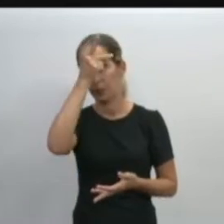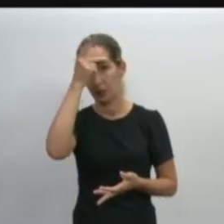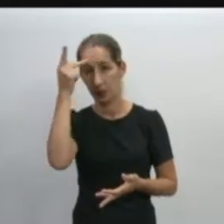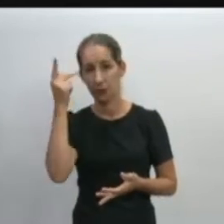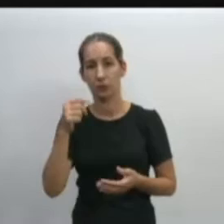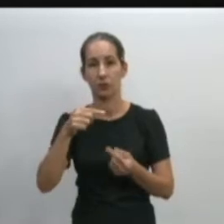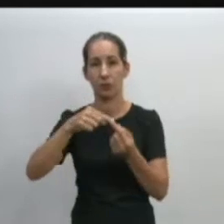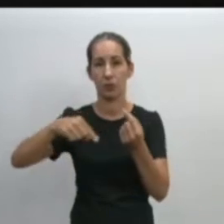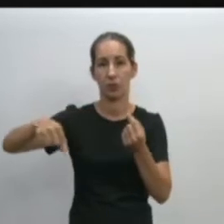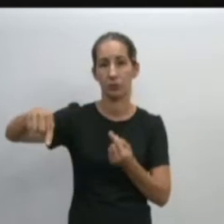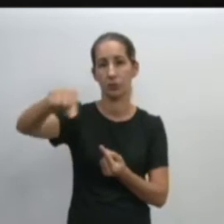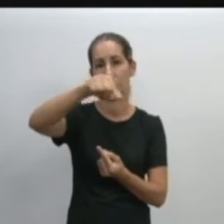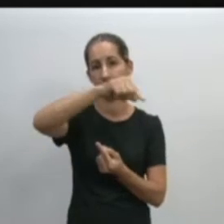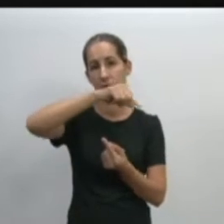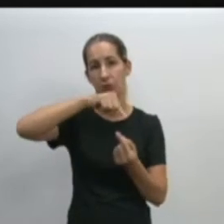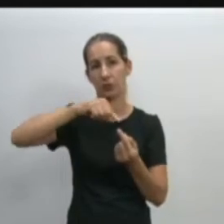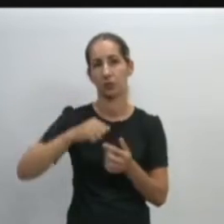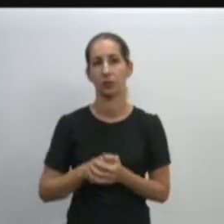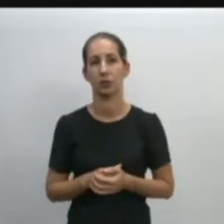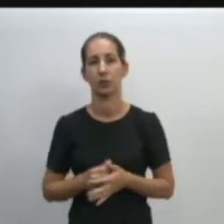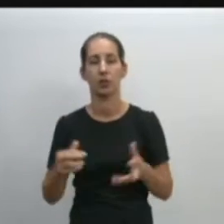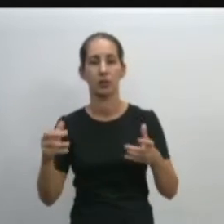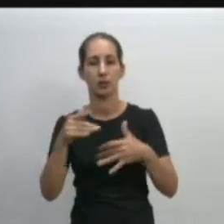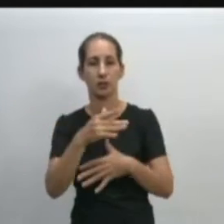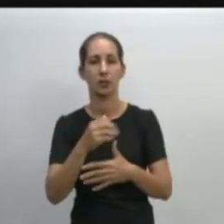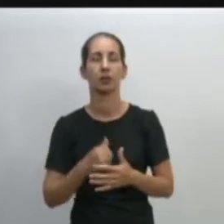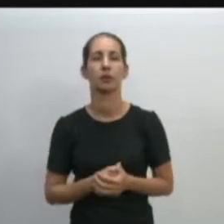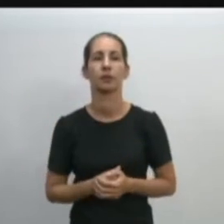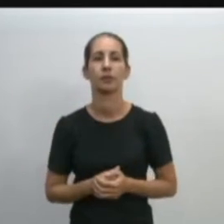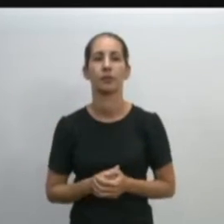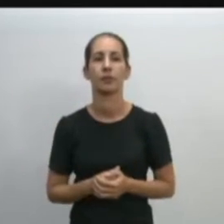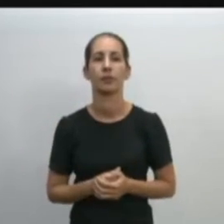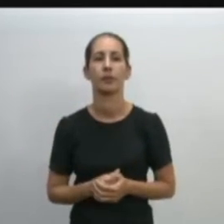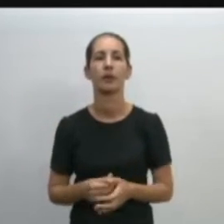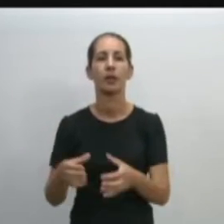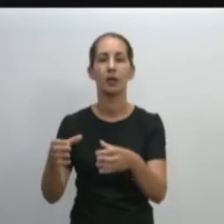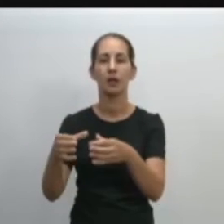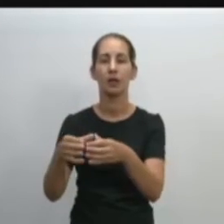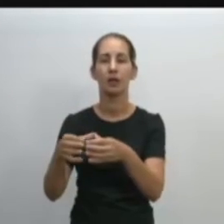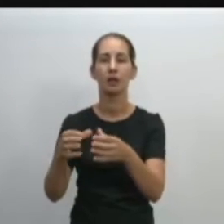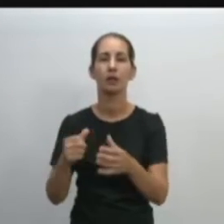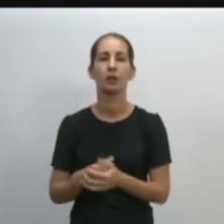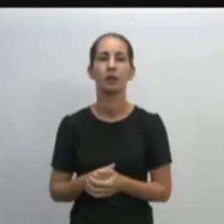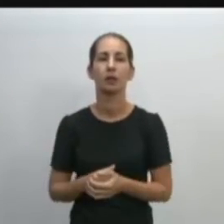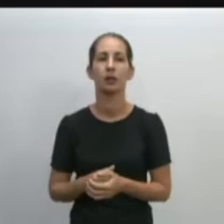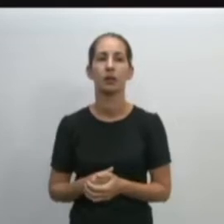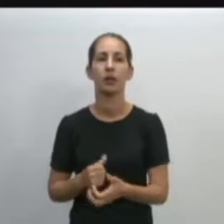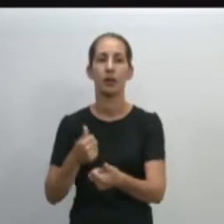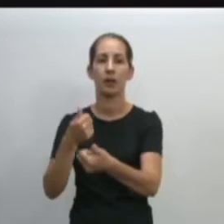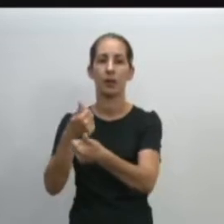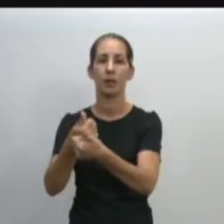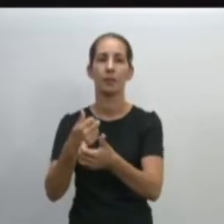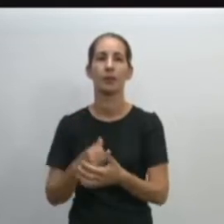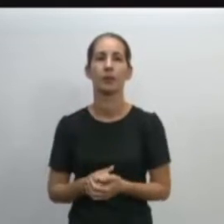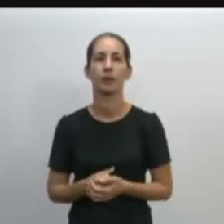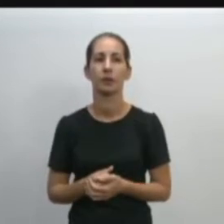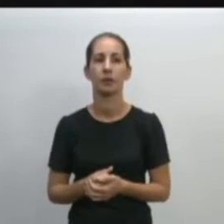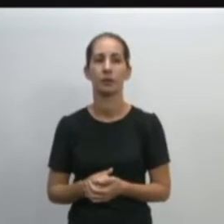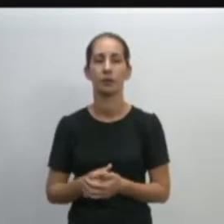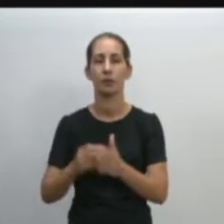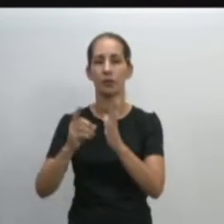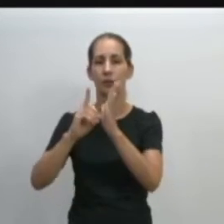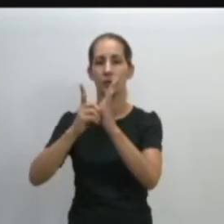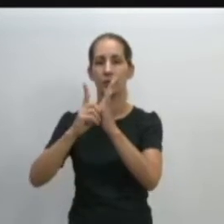como rotatórias na cidade, uma delas ali ali próximo, ali no bairro do